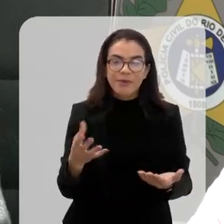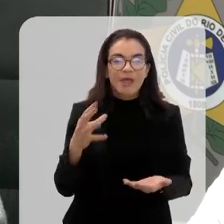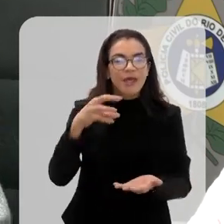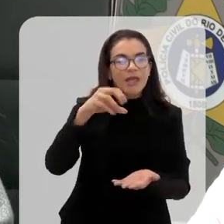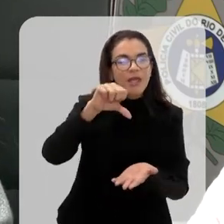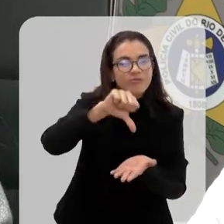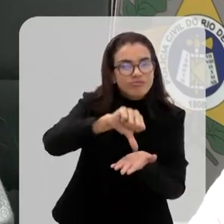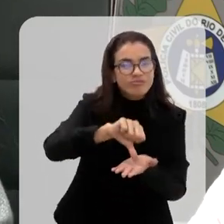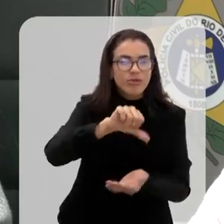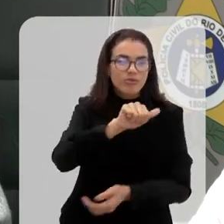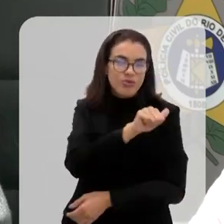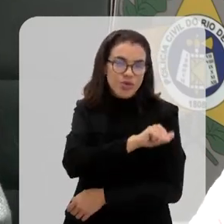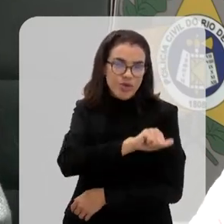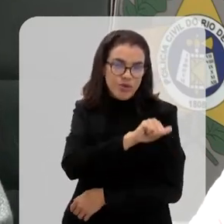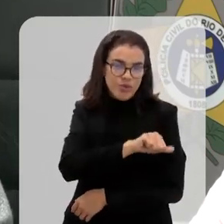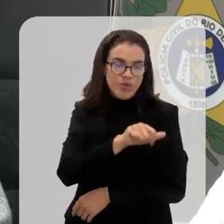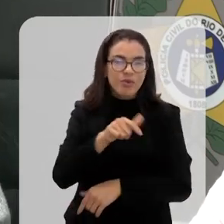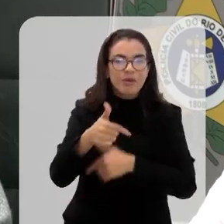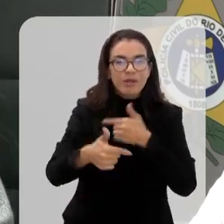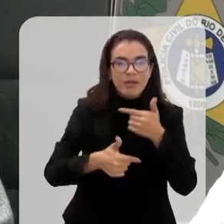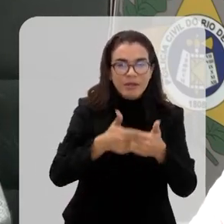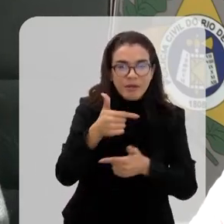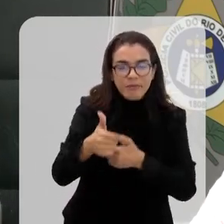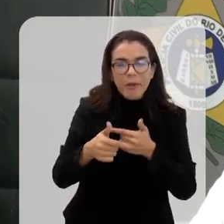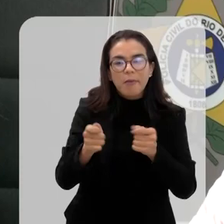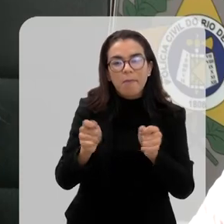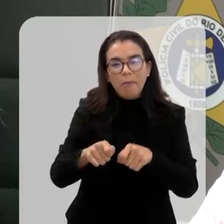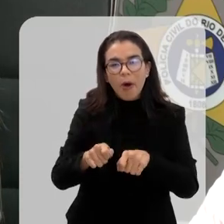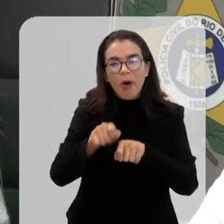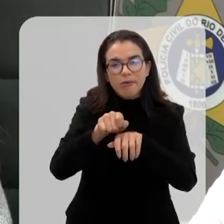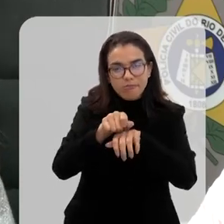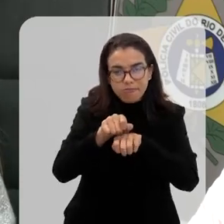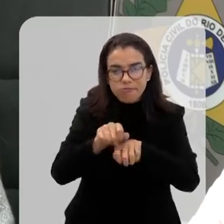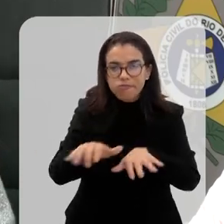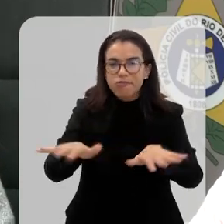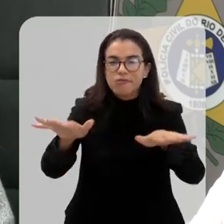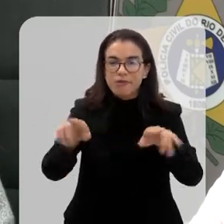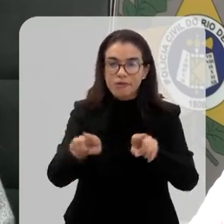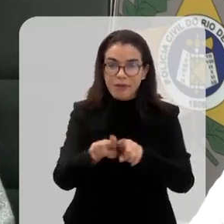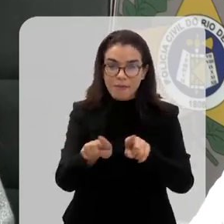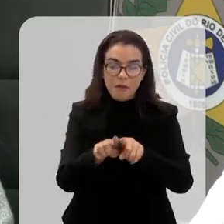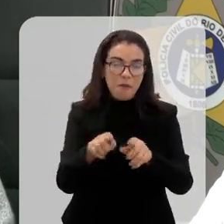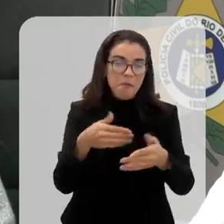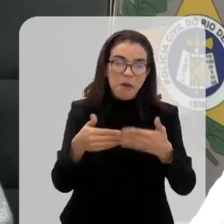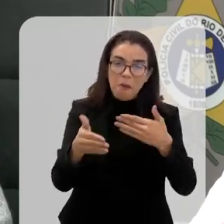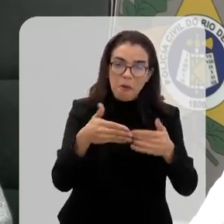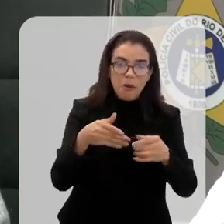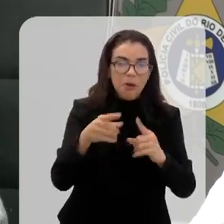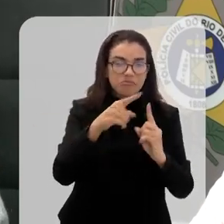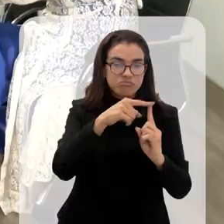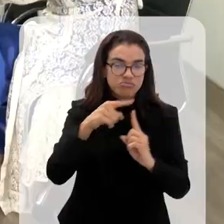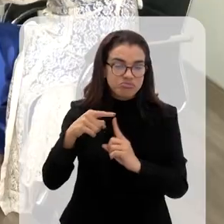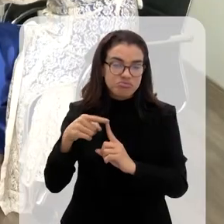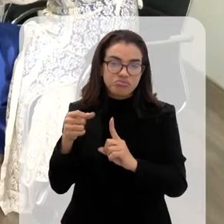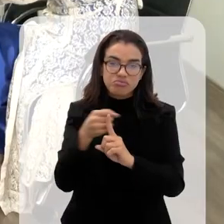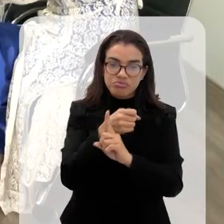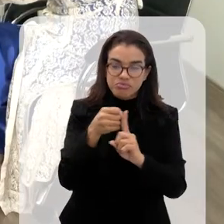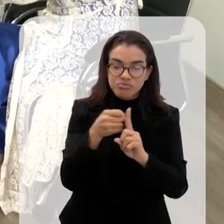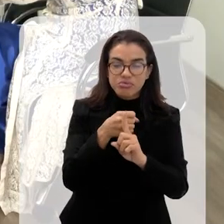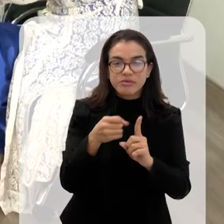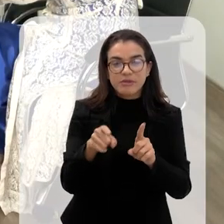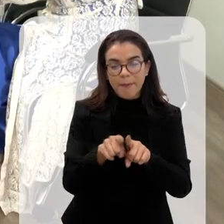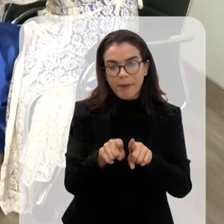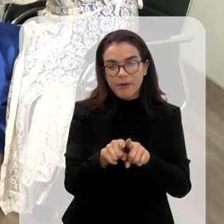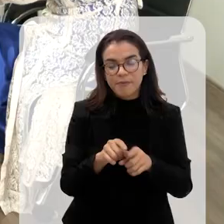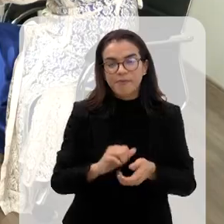aqui no centro do Rio, que também trabalha, também pode difundir qualquer tipo de violência, né? Eles